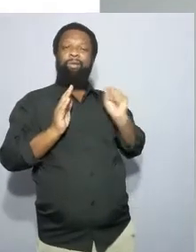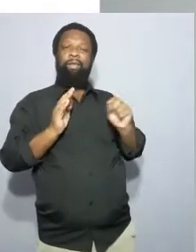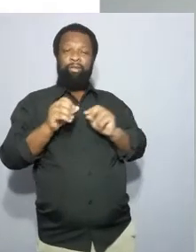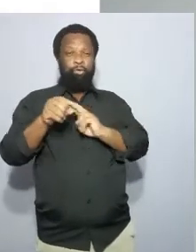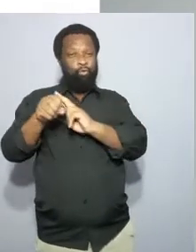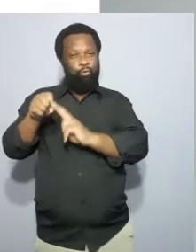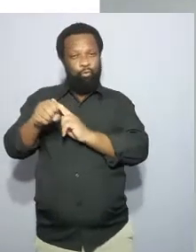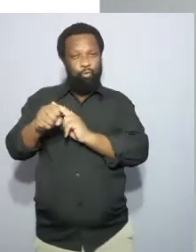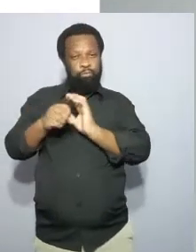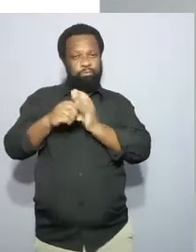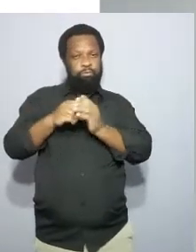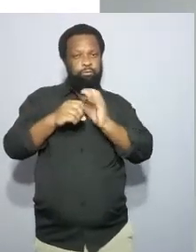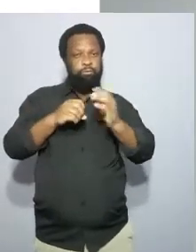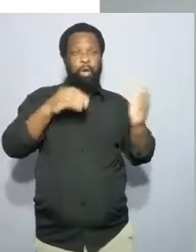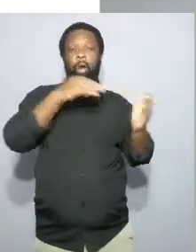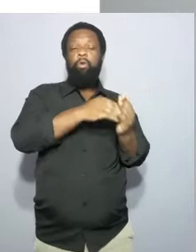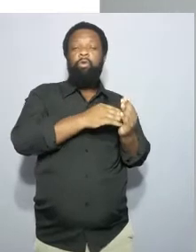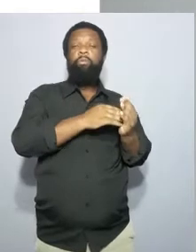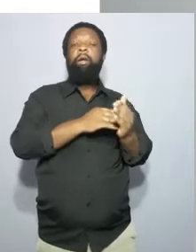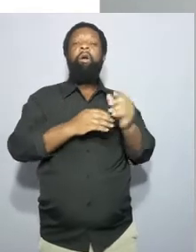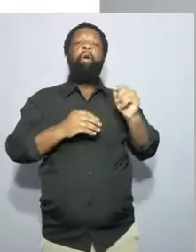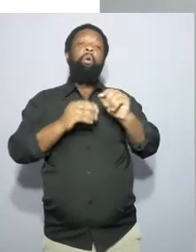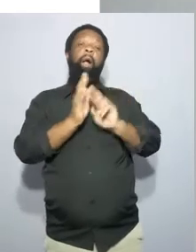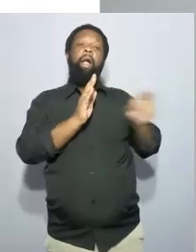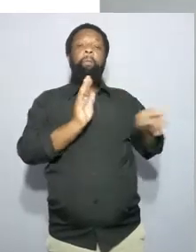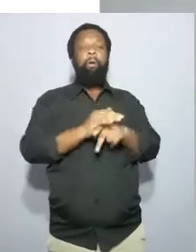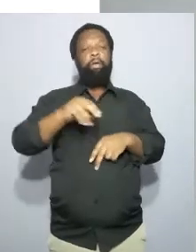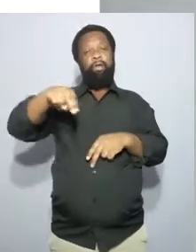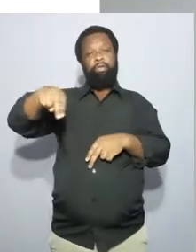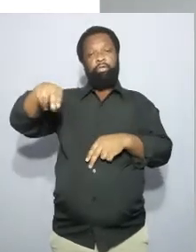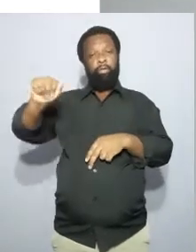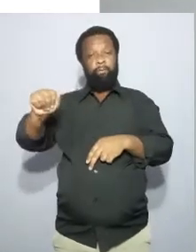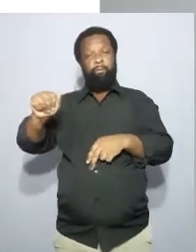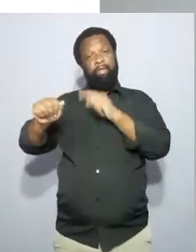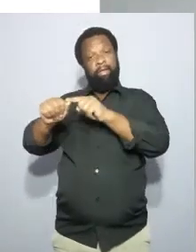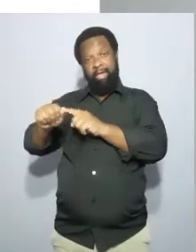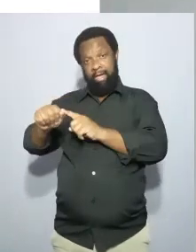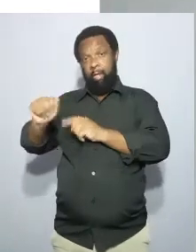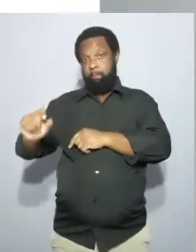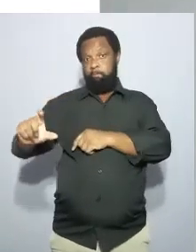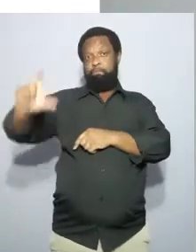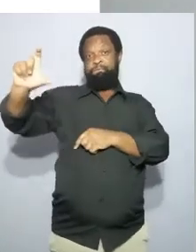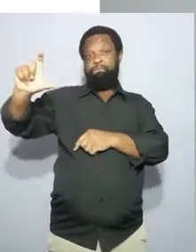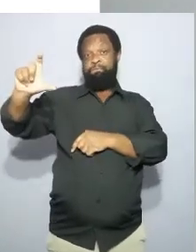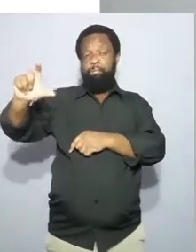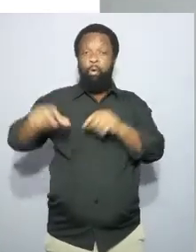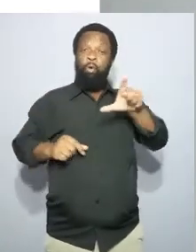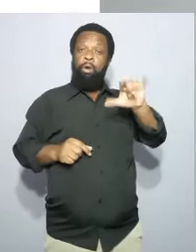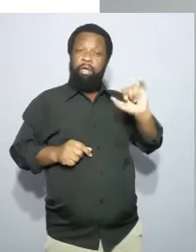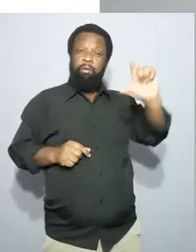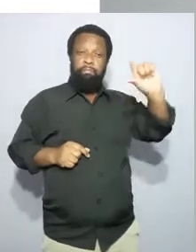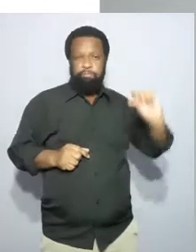núcleo até a última camada é raio do sódio. Então, o raio do sódio é maior do que o raio do lítio.